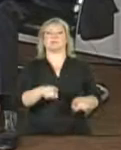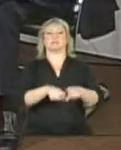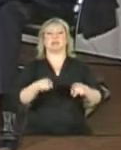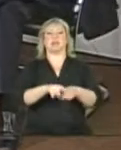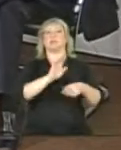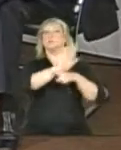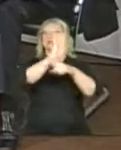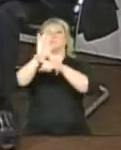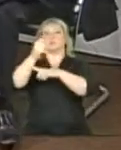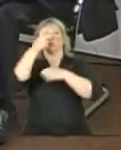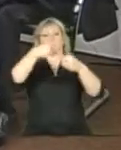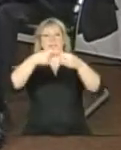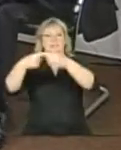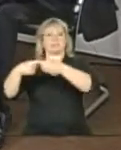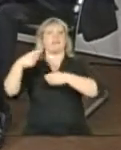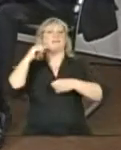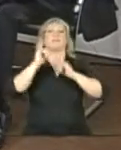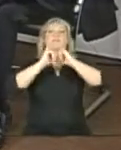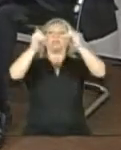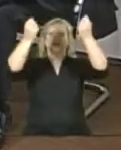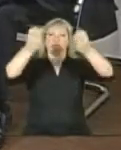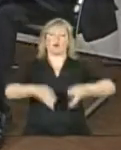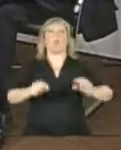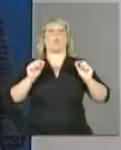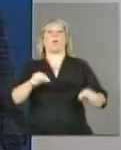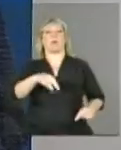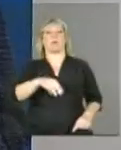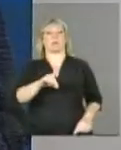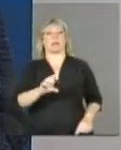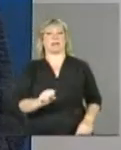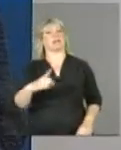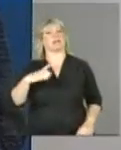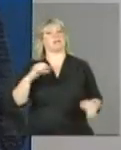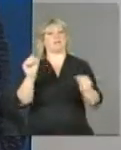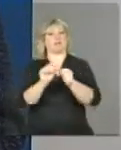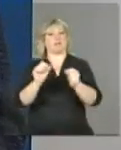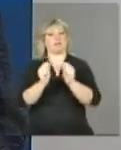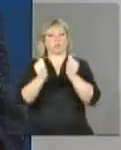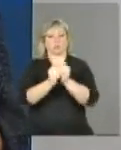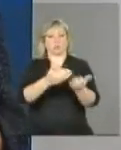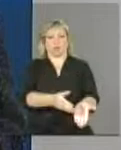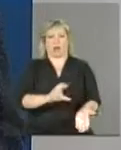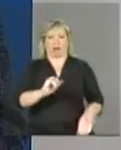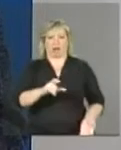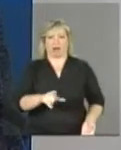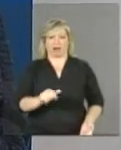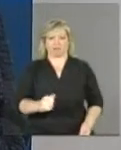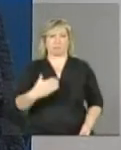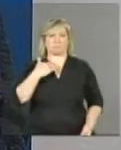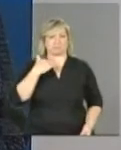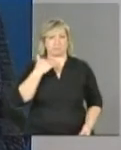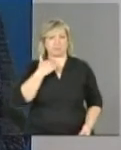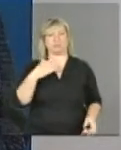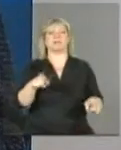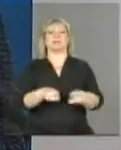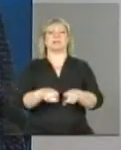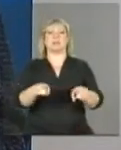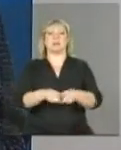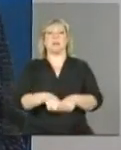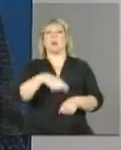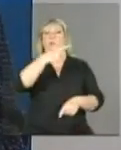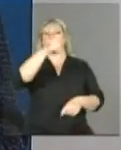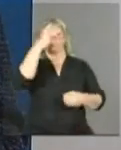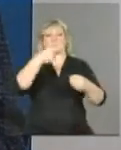municípios dizendo o que que o MDS tem feito junto a caixa para agilizar essas correções eu peço também aos municípios que estamos ouvindo